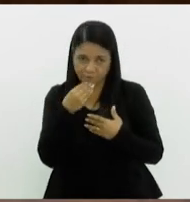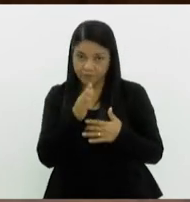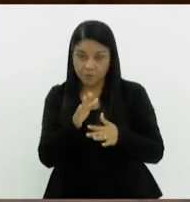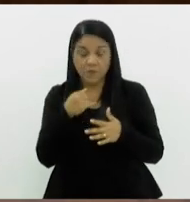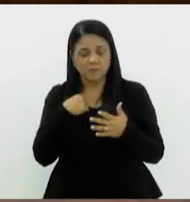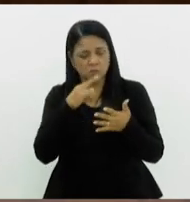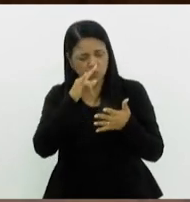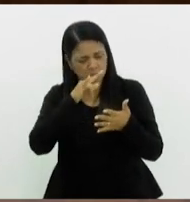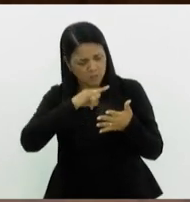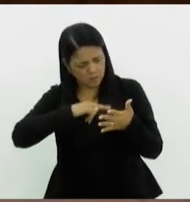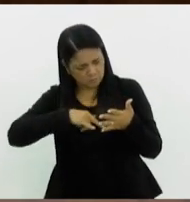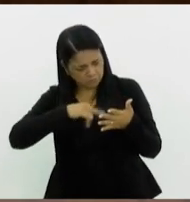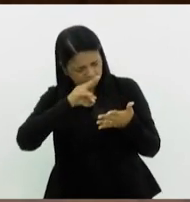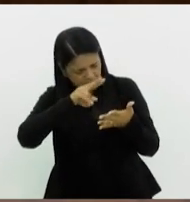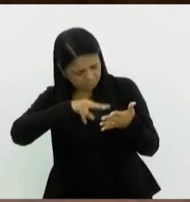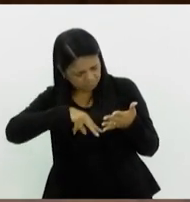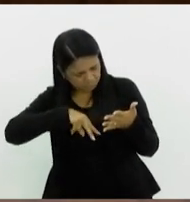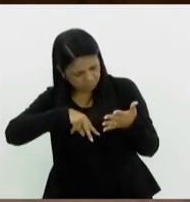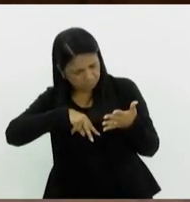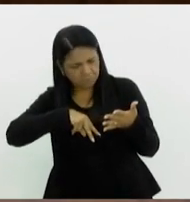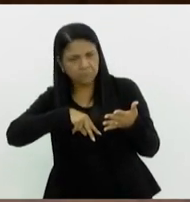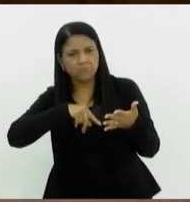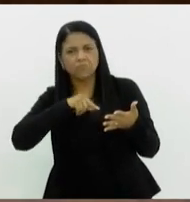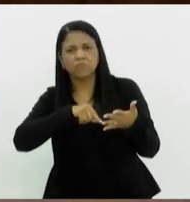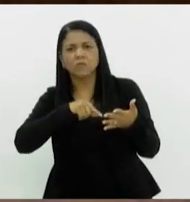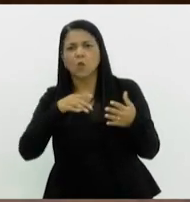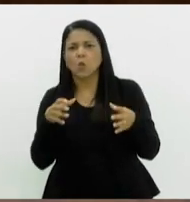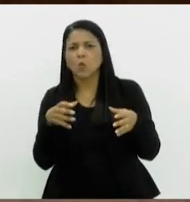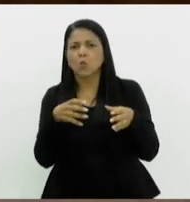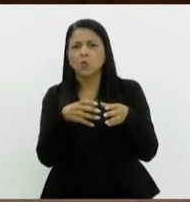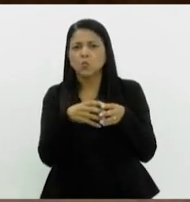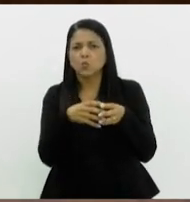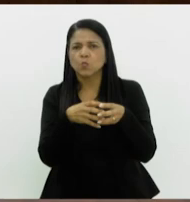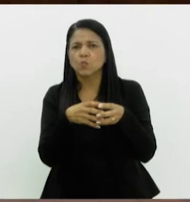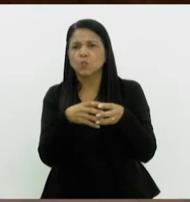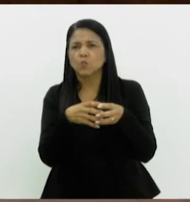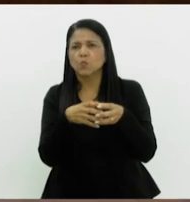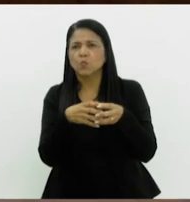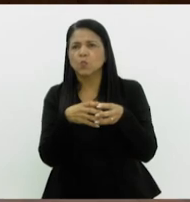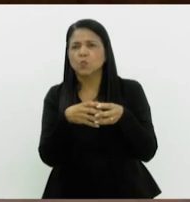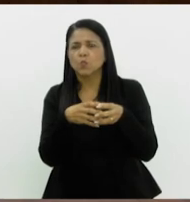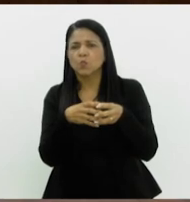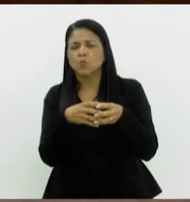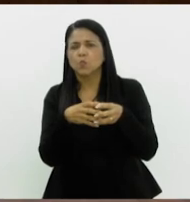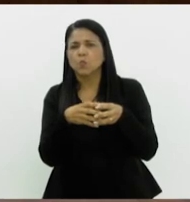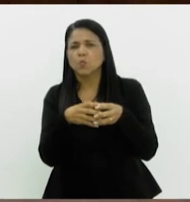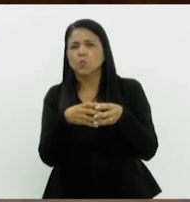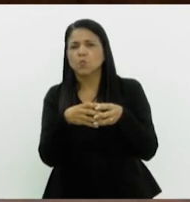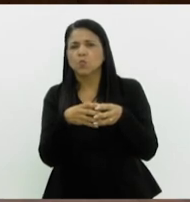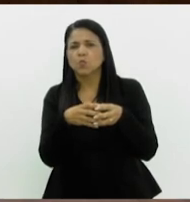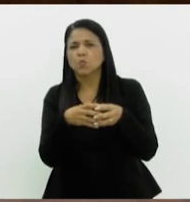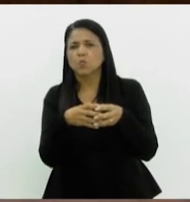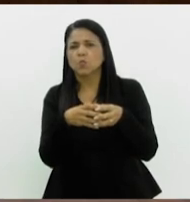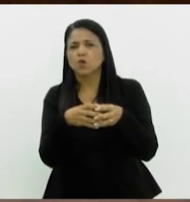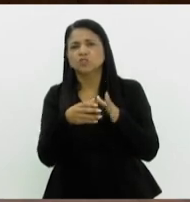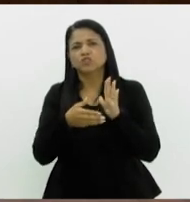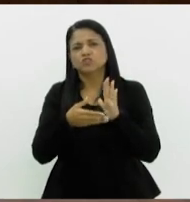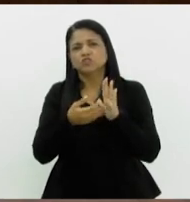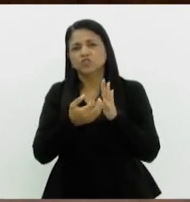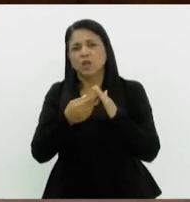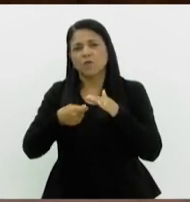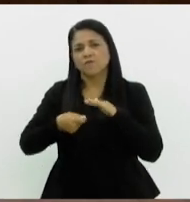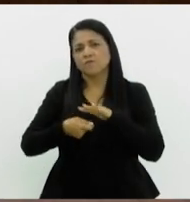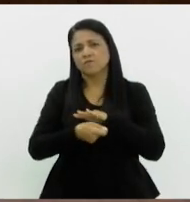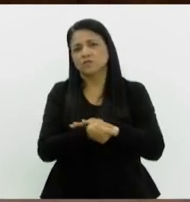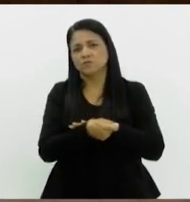na matéria e aqui fala esse grupo de atrapalho, ele fala em tirar o investimento da